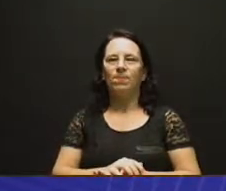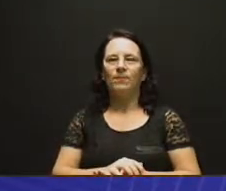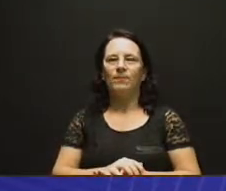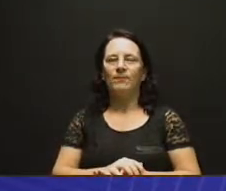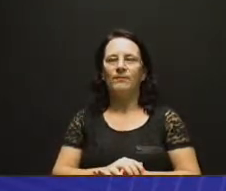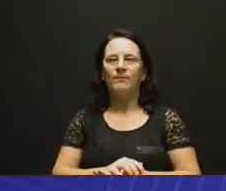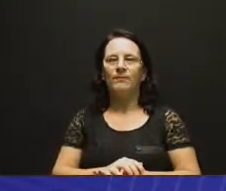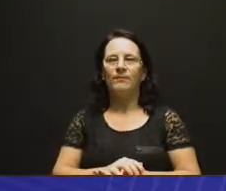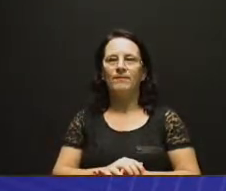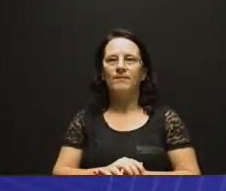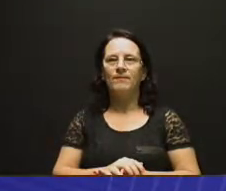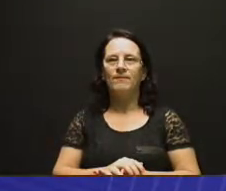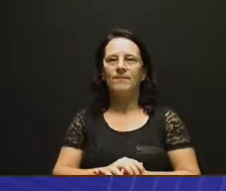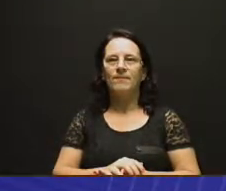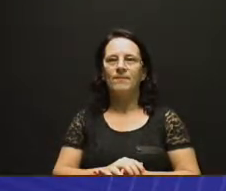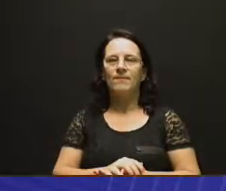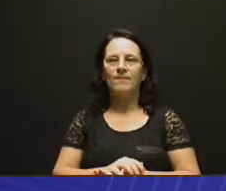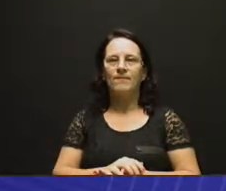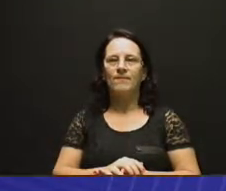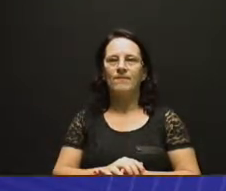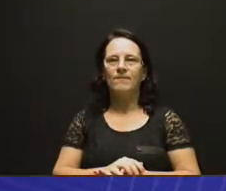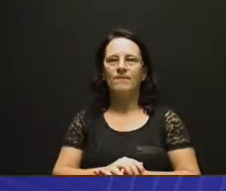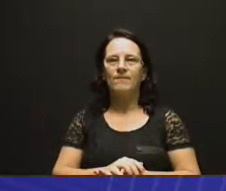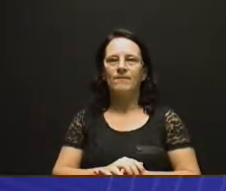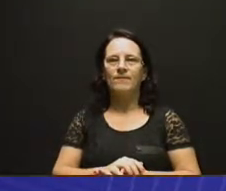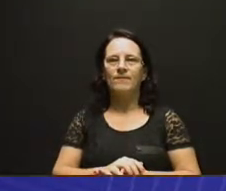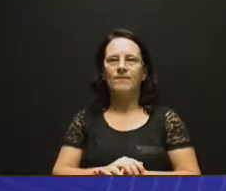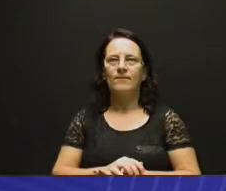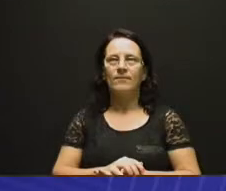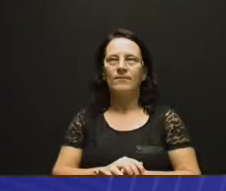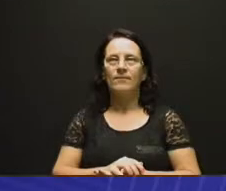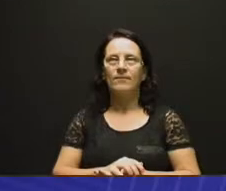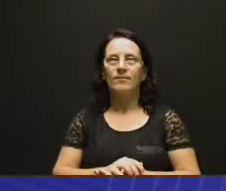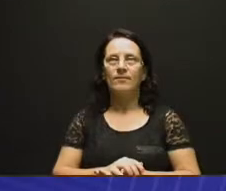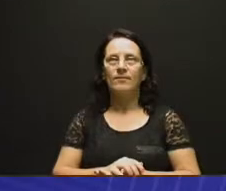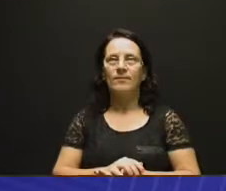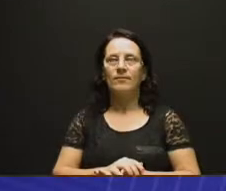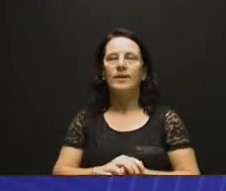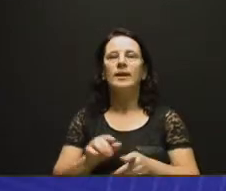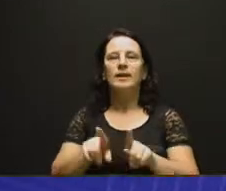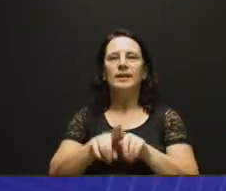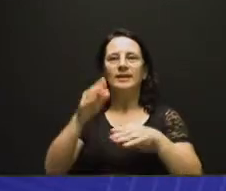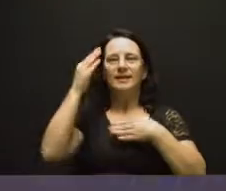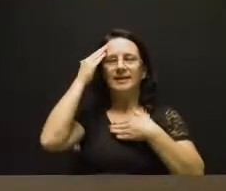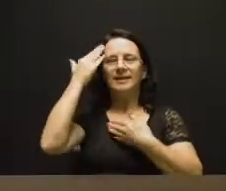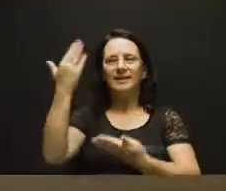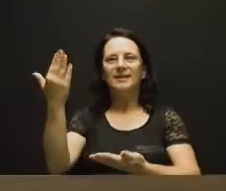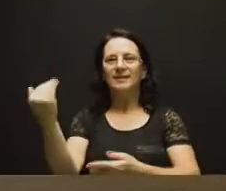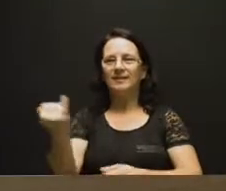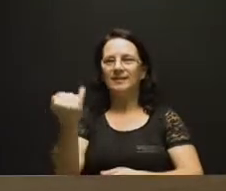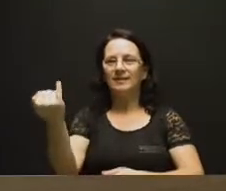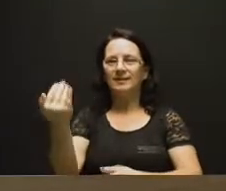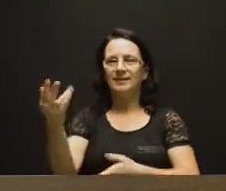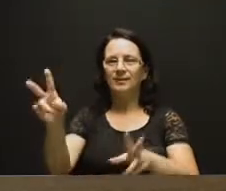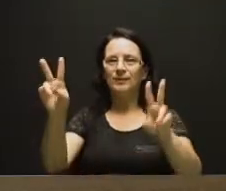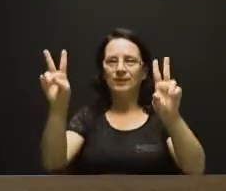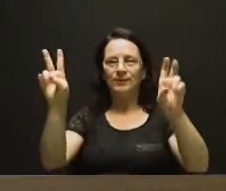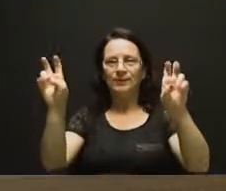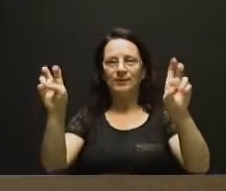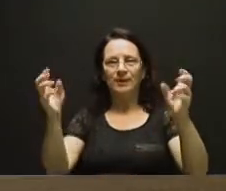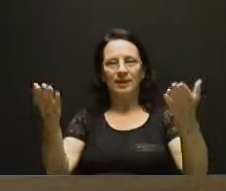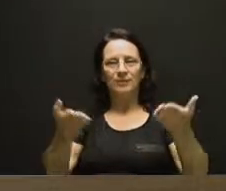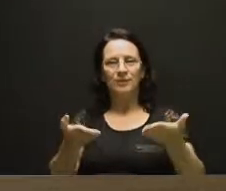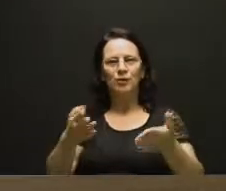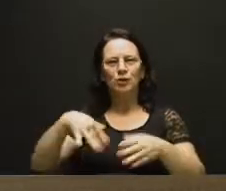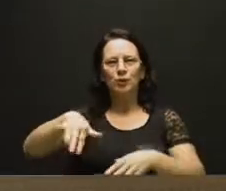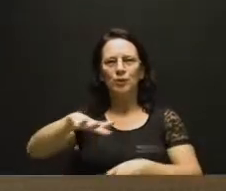pode passar pode passar eu quero agradecer pelo interesse nesse tema mais uma presas